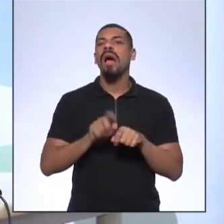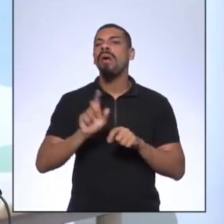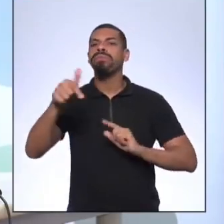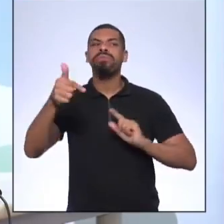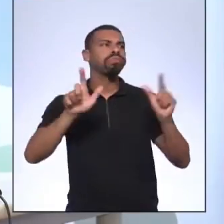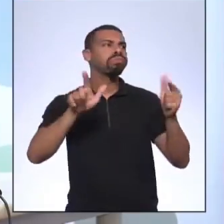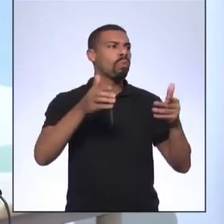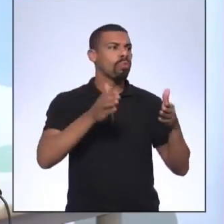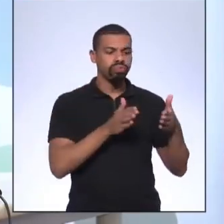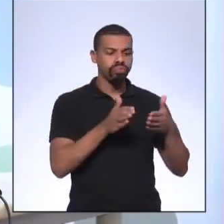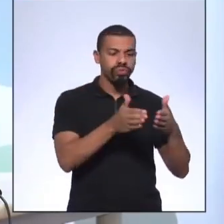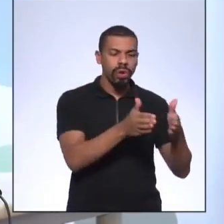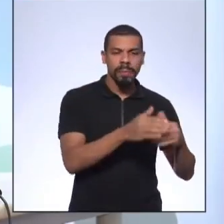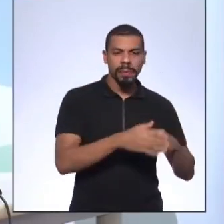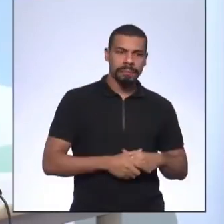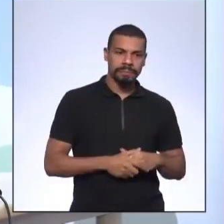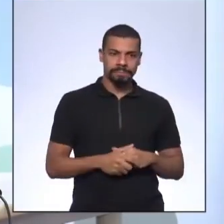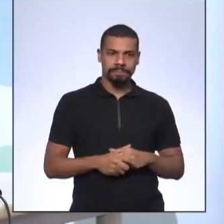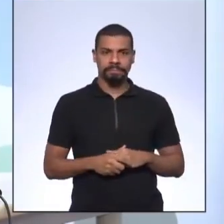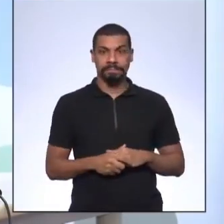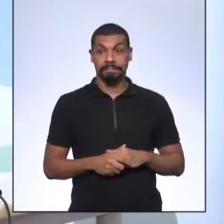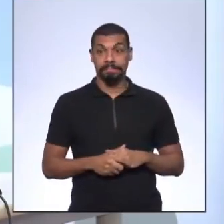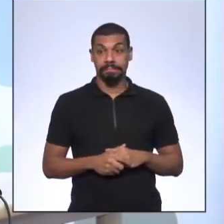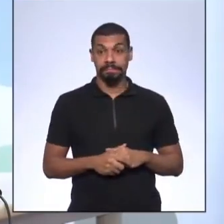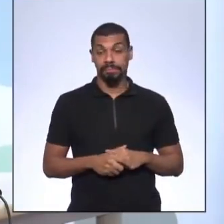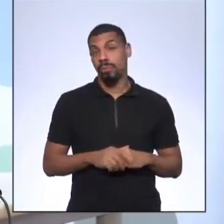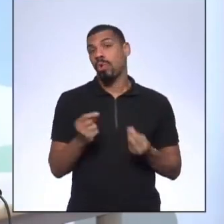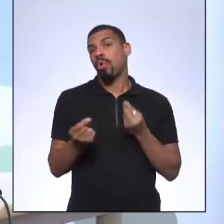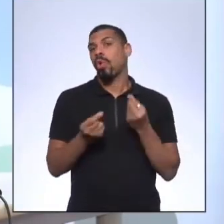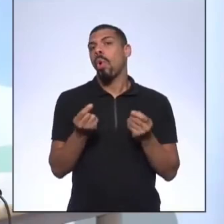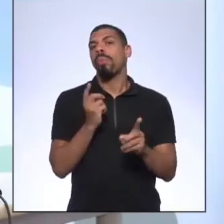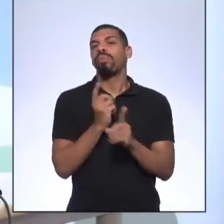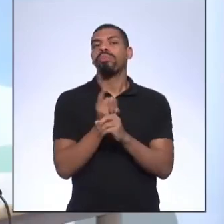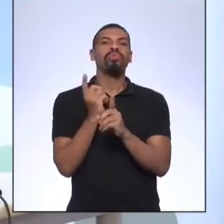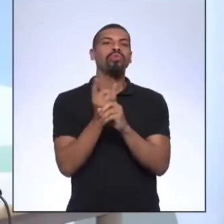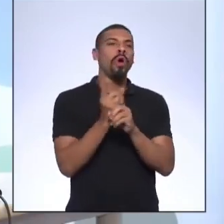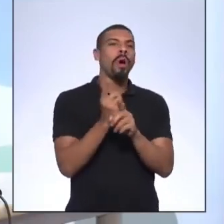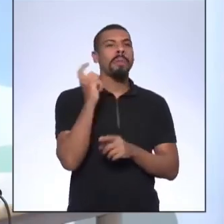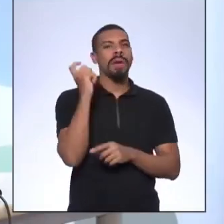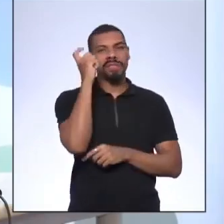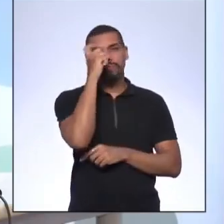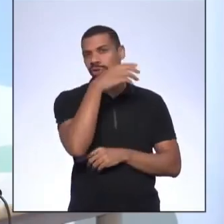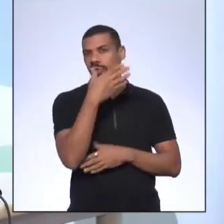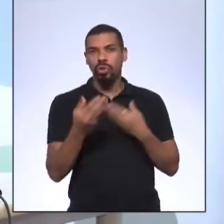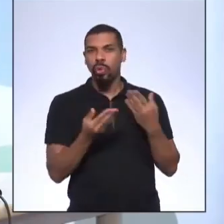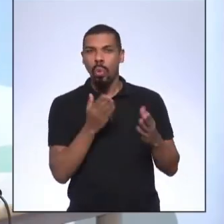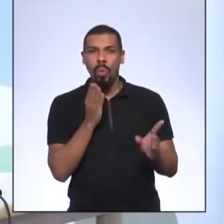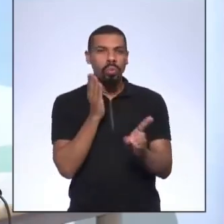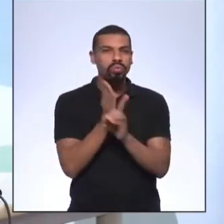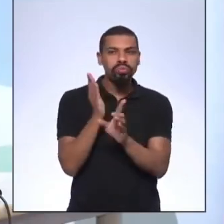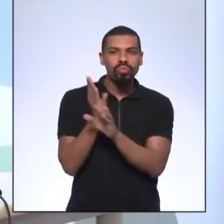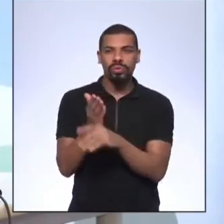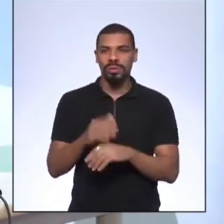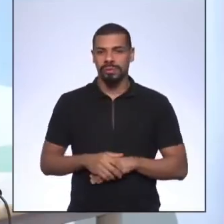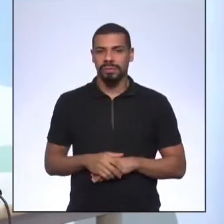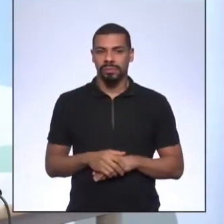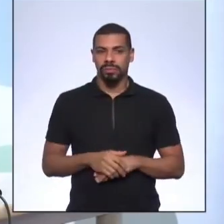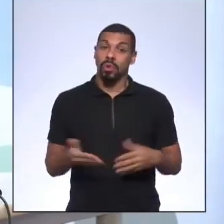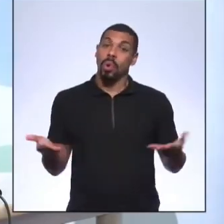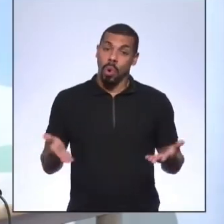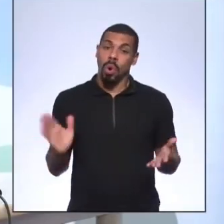outro caminho para fazer isso. Tá? E aí, para arrumar outro caminho, fica um pouquinho difícil, porque hoje, né, nós já